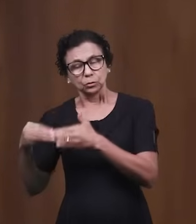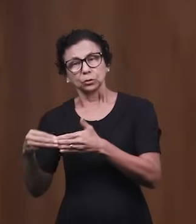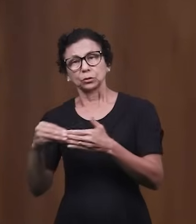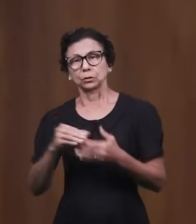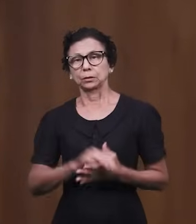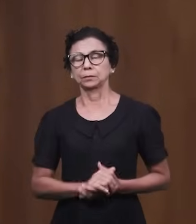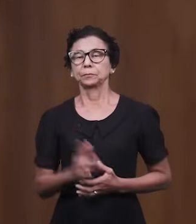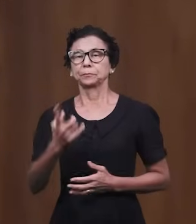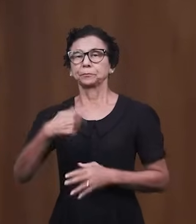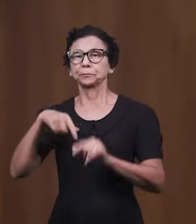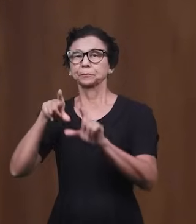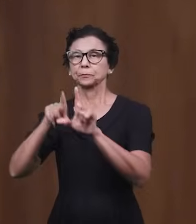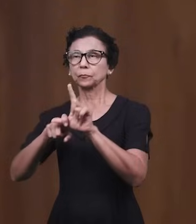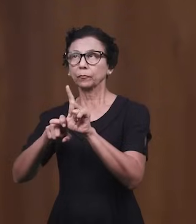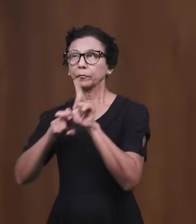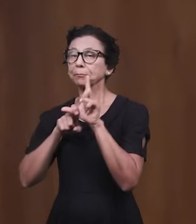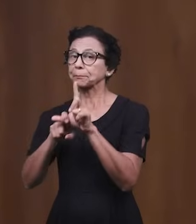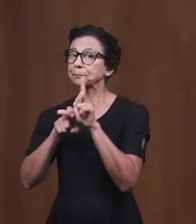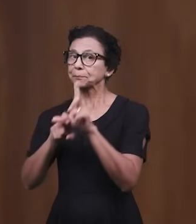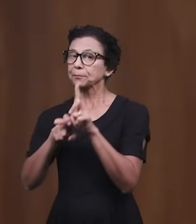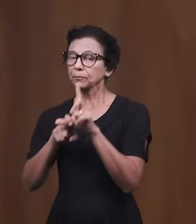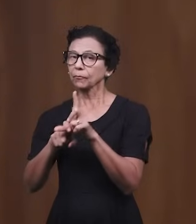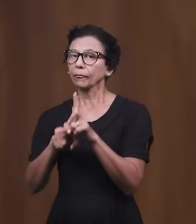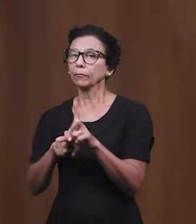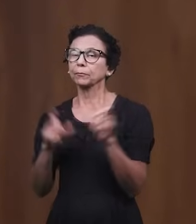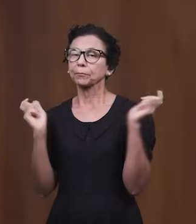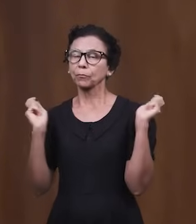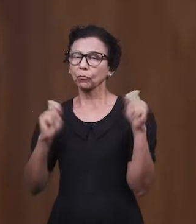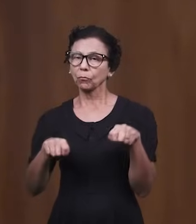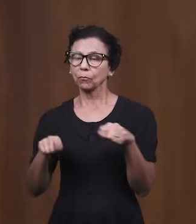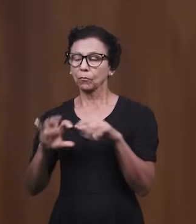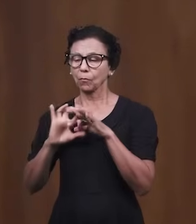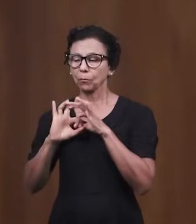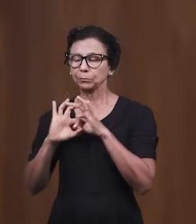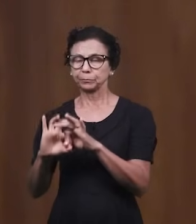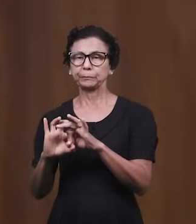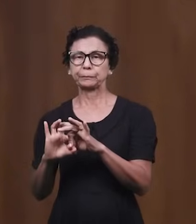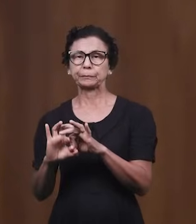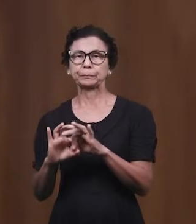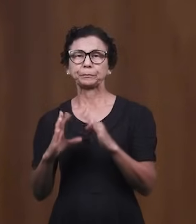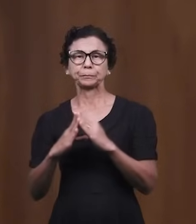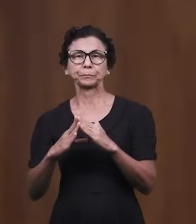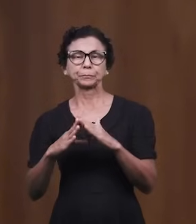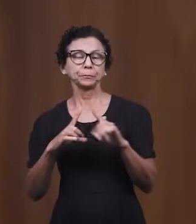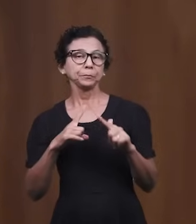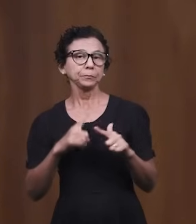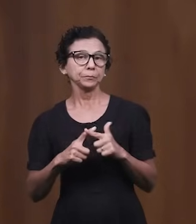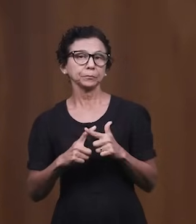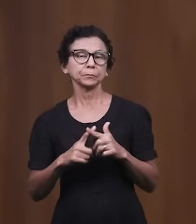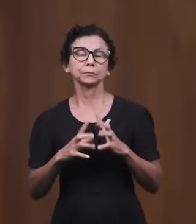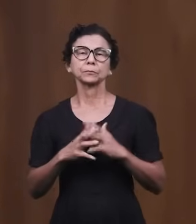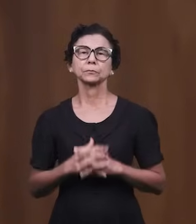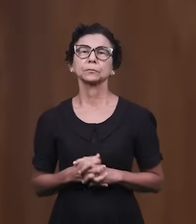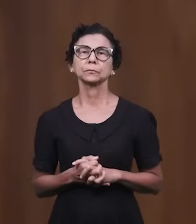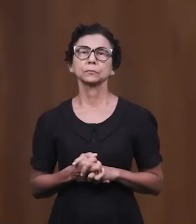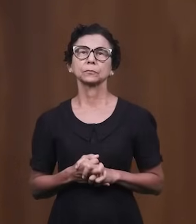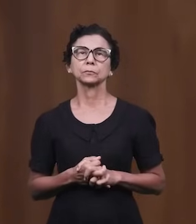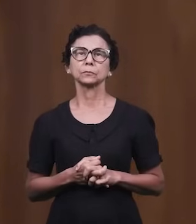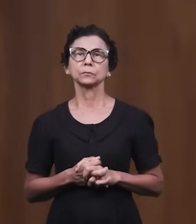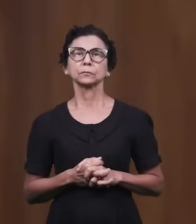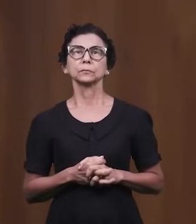na dependência dele nos permite manter essa unidade de corpo, manter que aquilo que a igreja